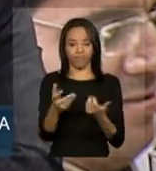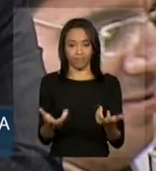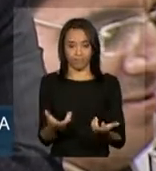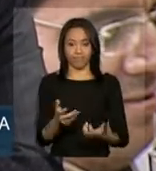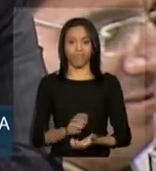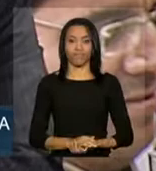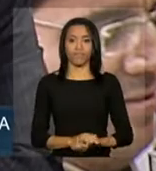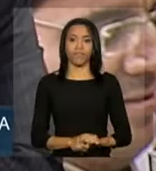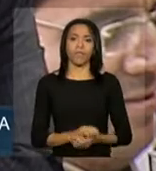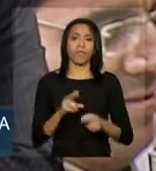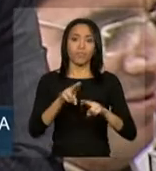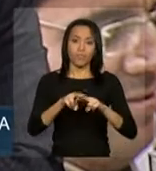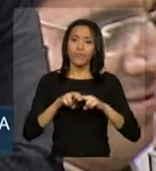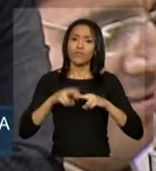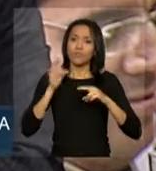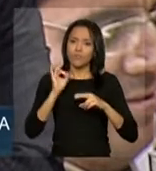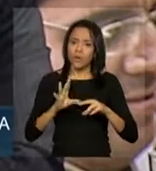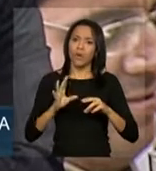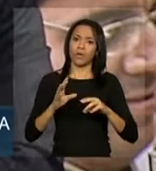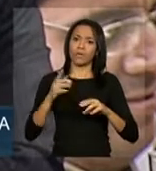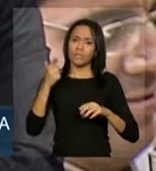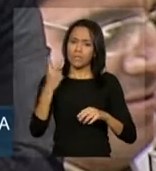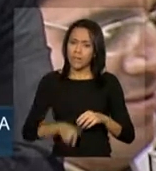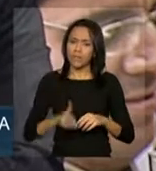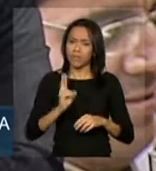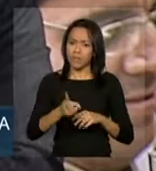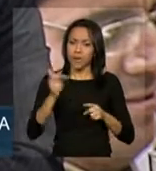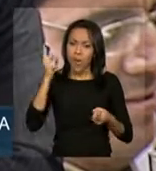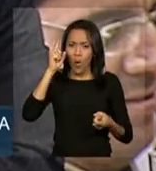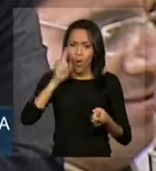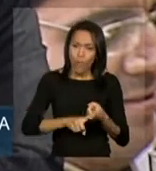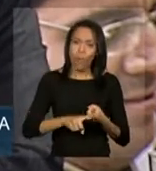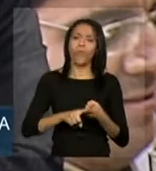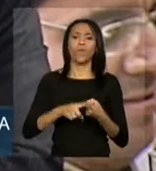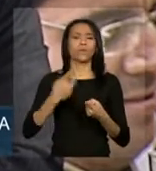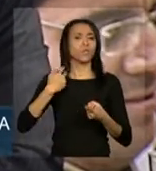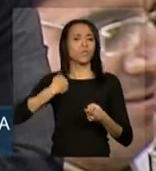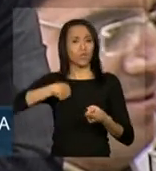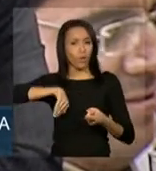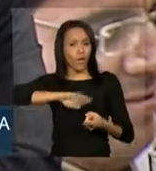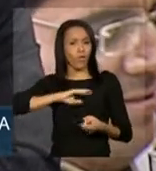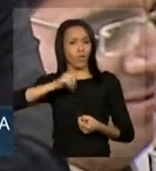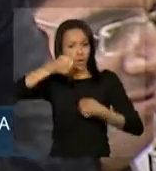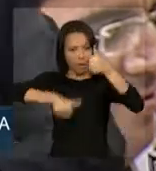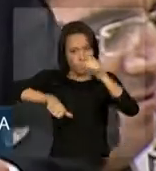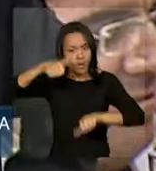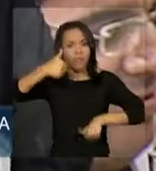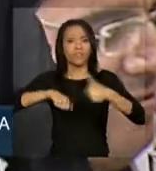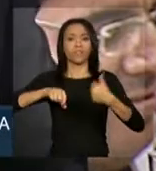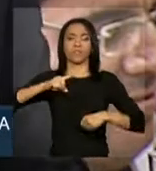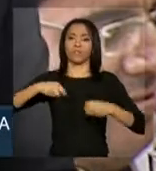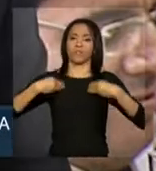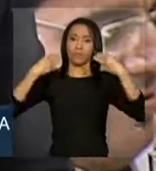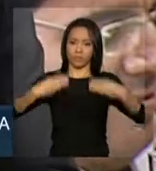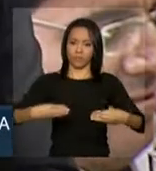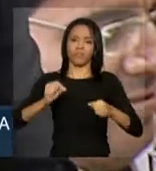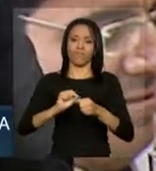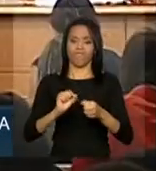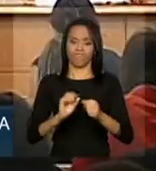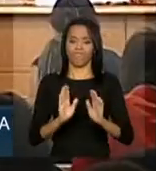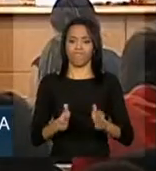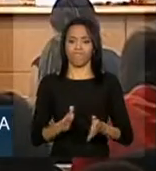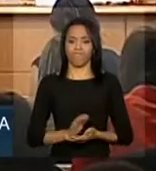Eh por isso só vai reforçando os diagnósticos que nós fizemos e os passos que nós temos que dando para levar médicos paraa população que mais